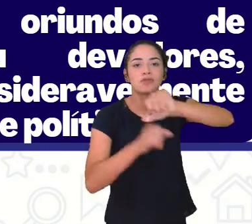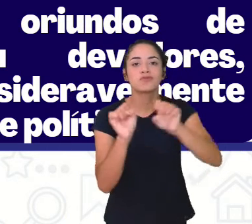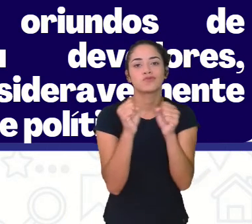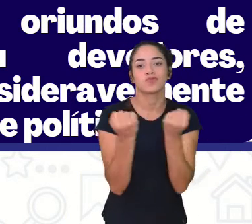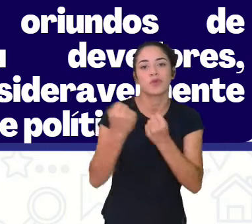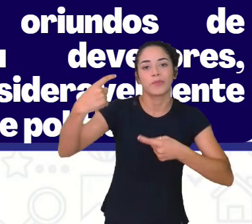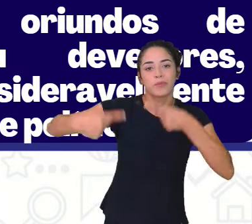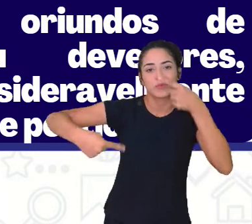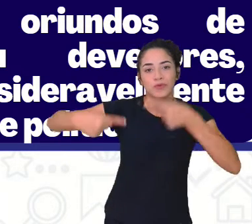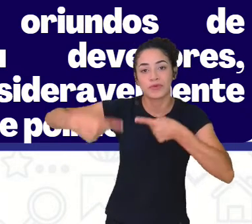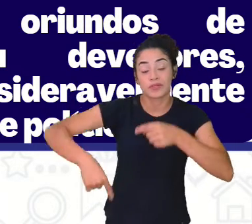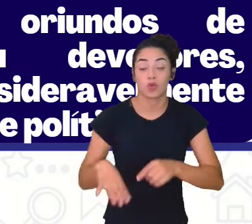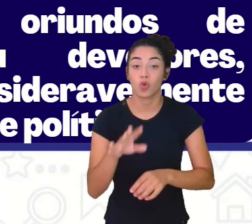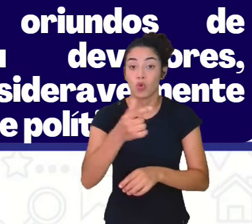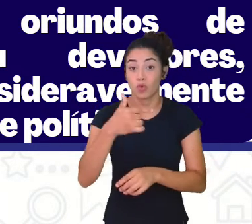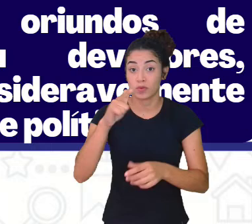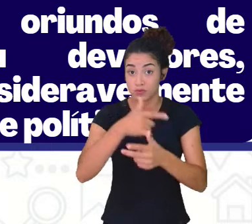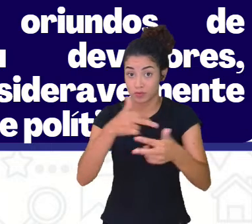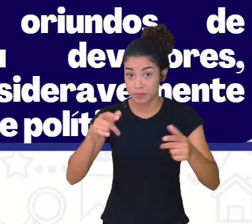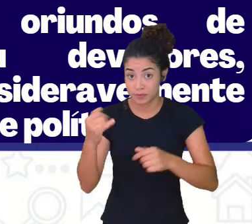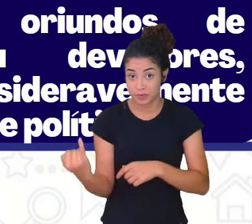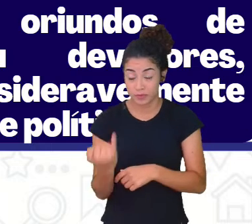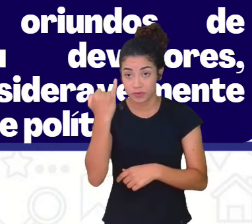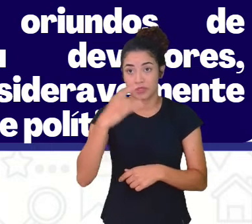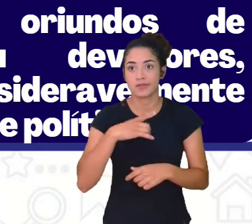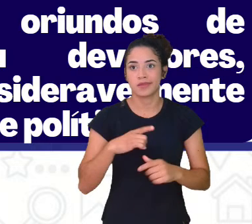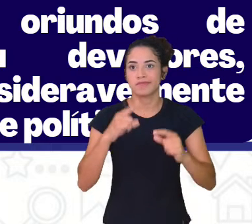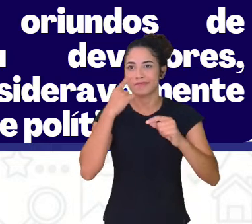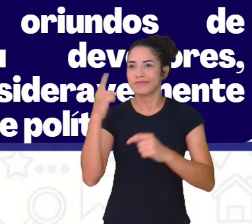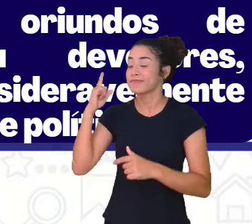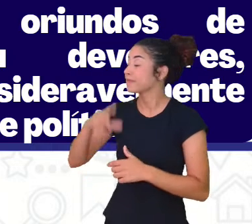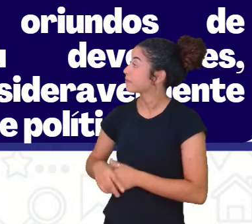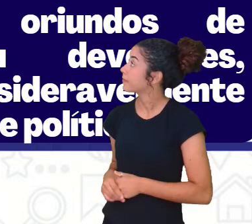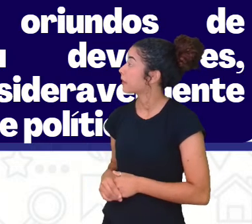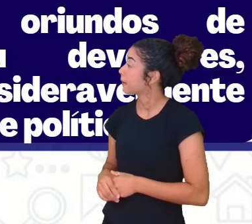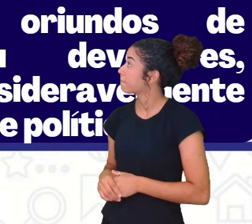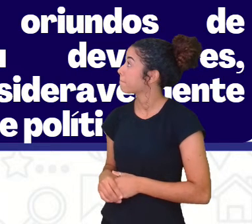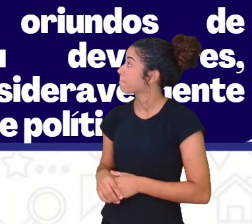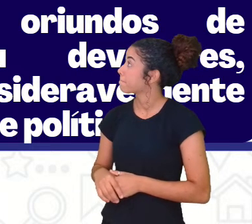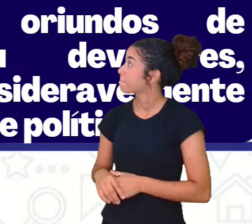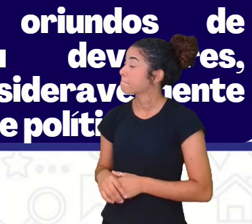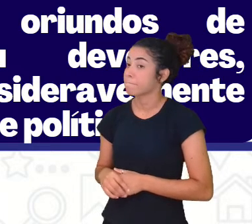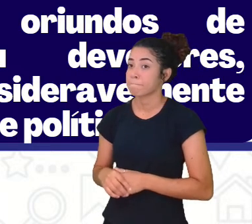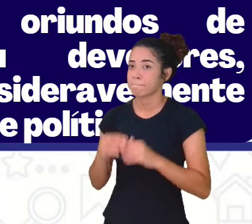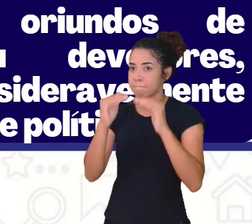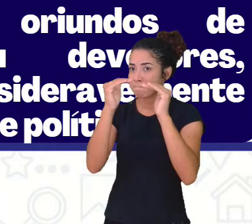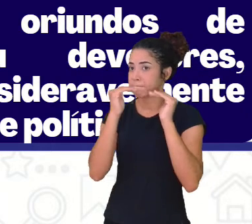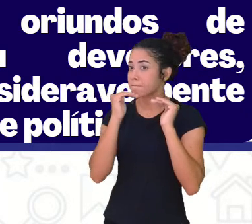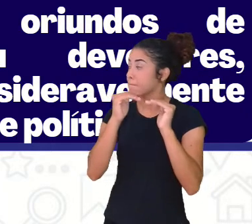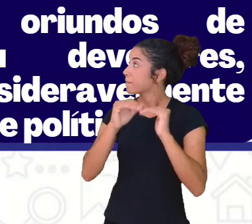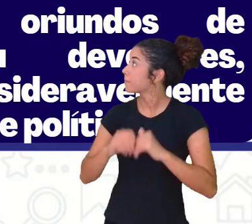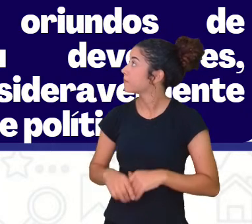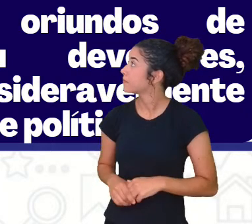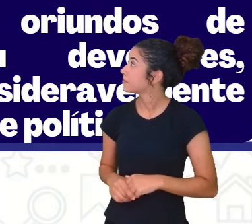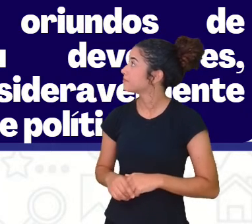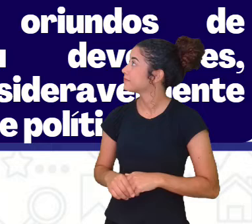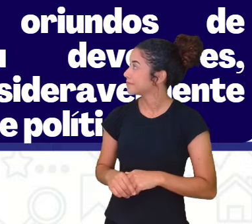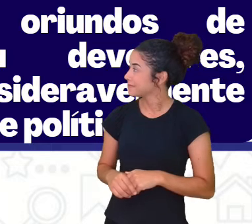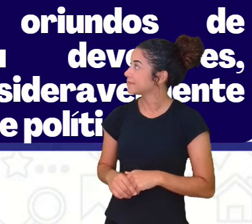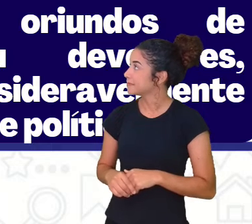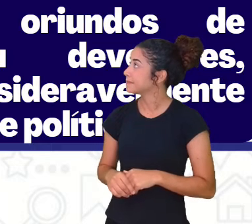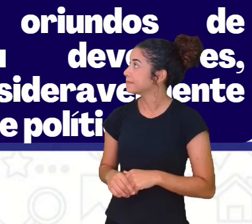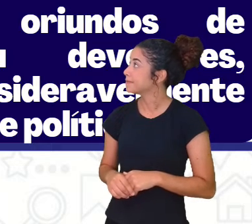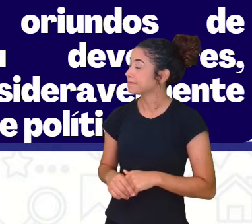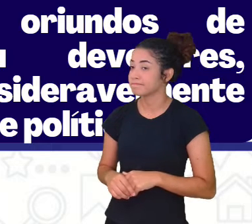né? Detalhe, né? A gente tem os aristocratas, né? Os pequenos comerciantes, os comerciantes